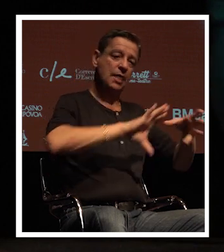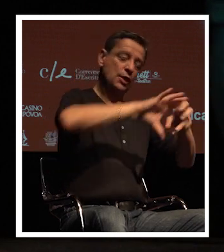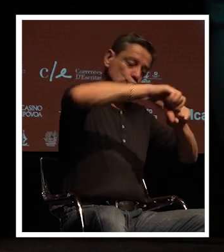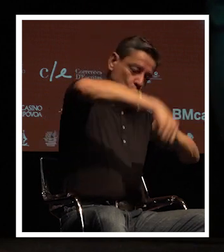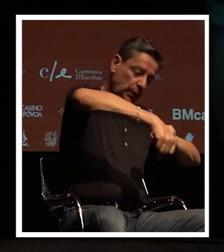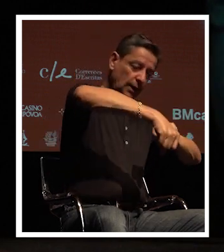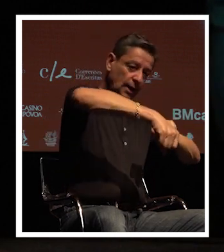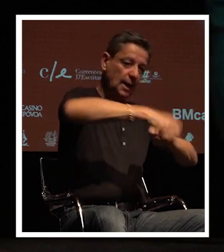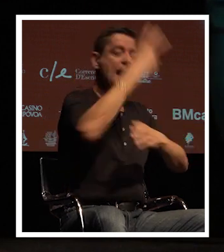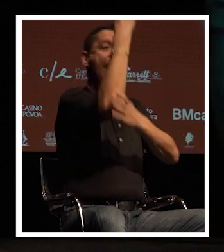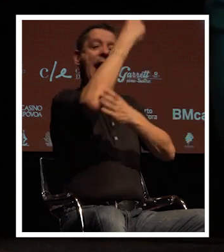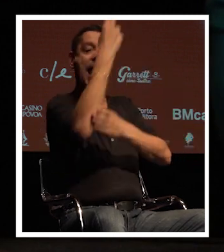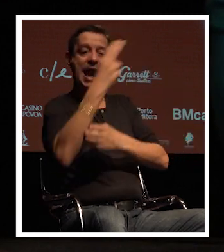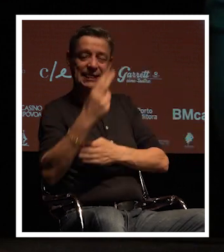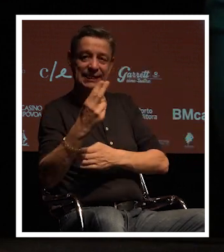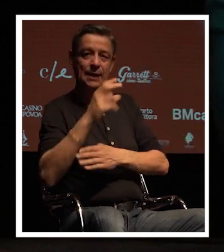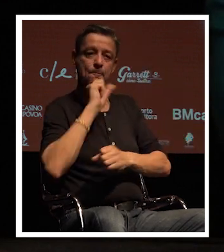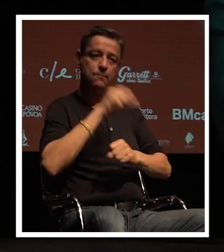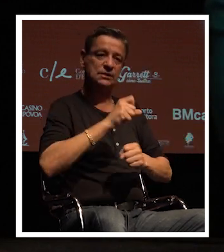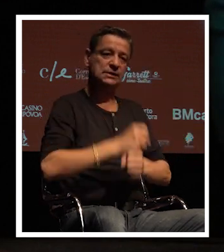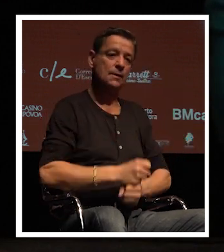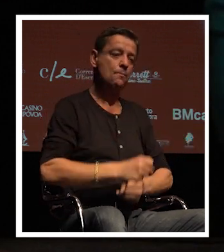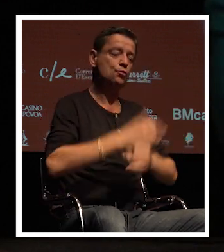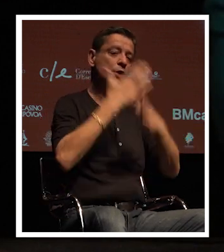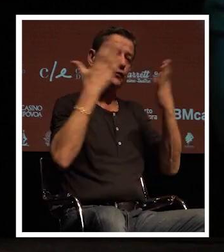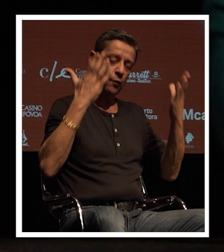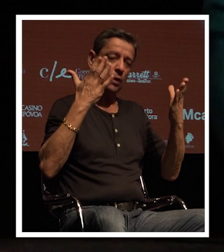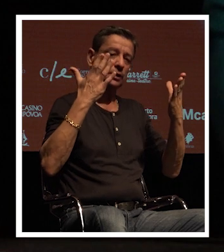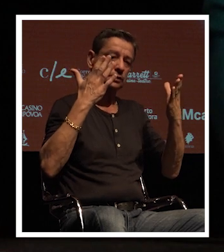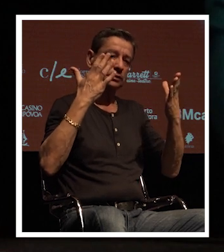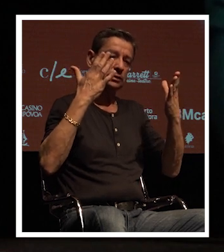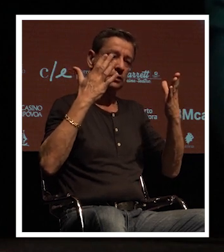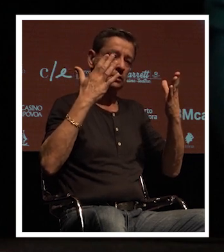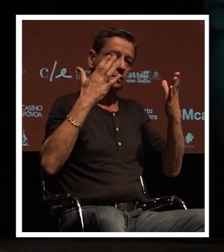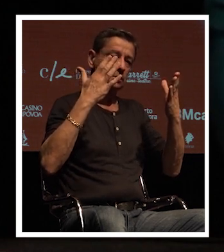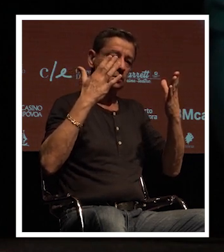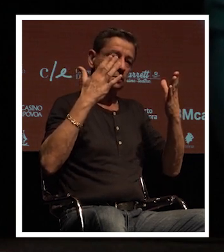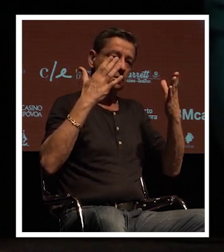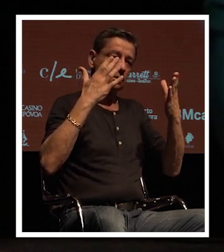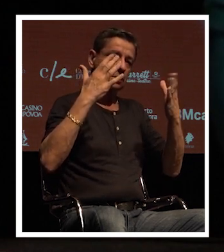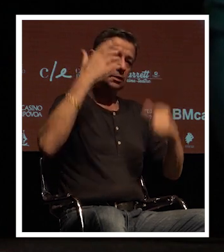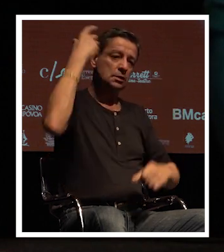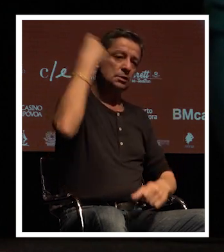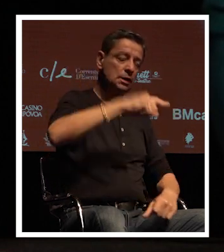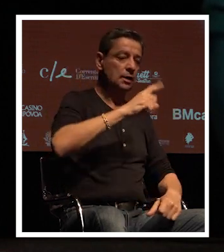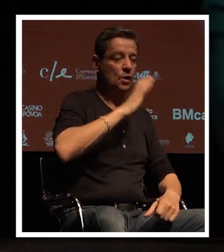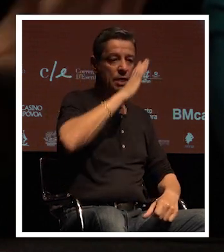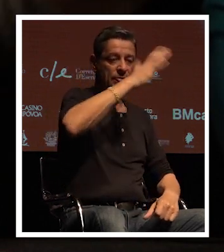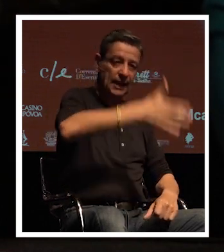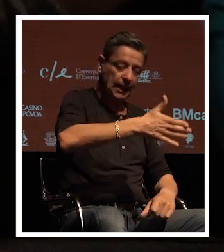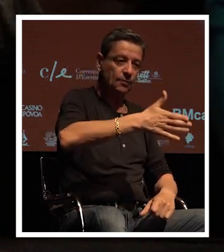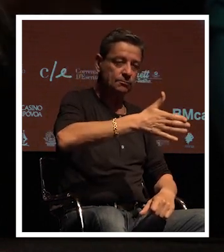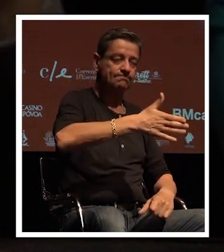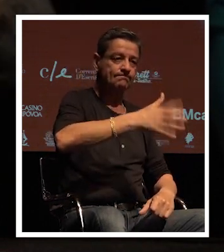a arte tem que ser e pode ser muitas vezes este momento provocador do talvez fer e em que eu digo esta